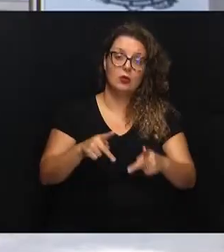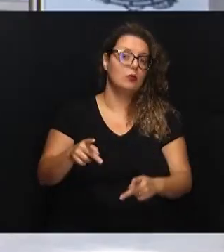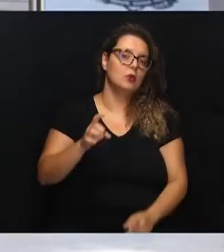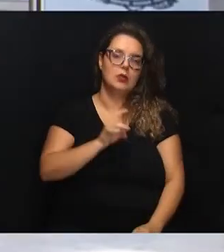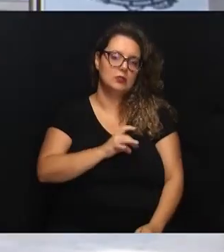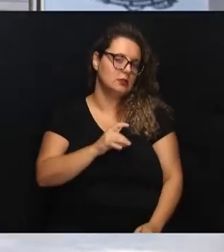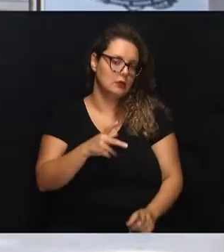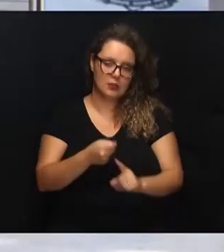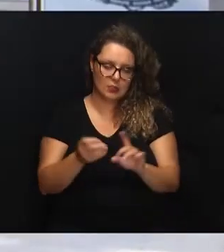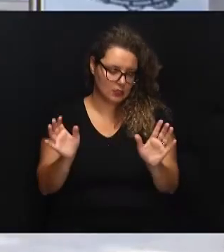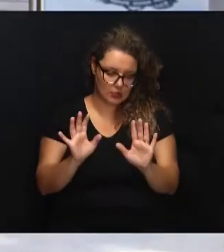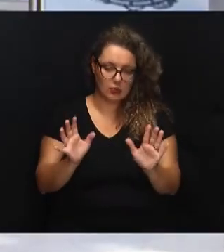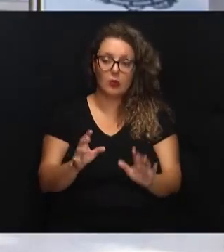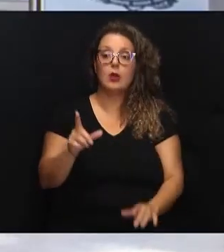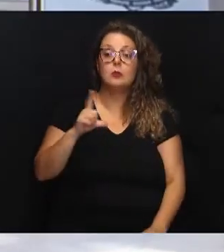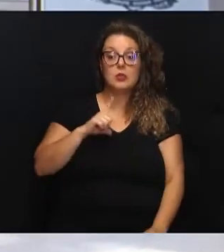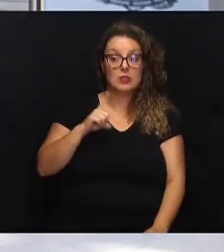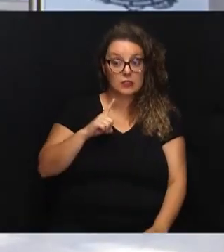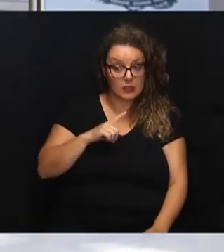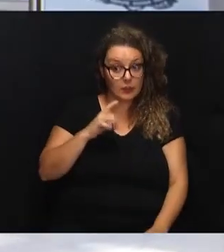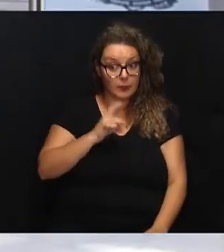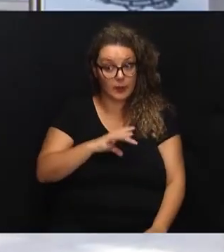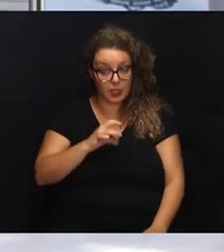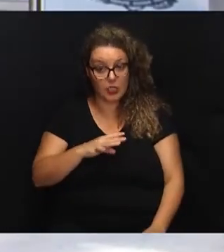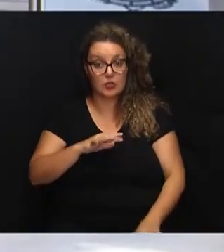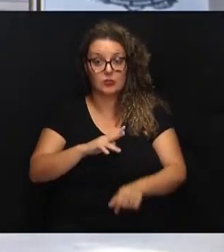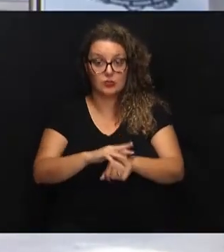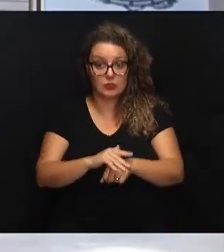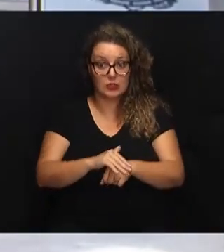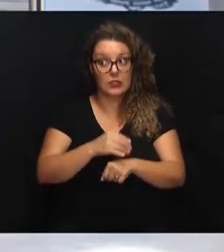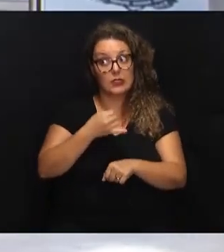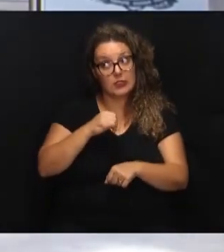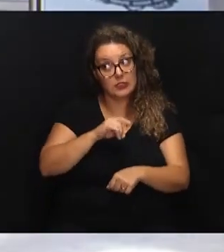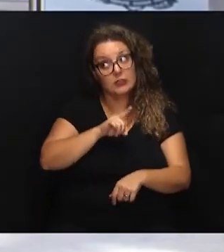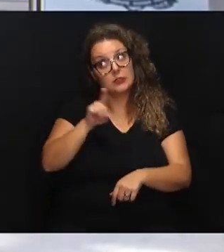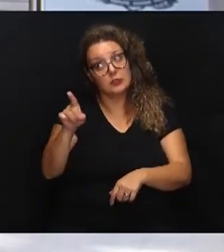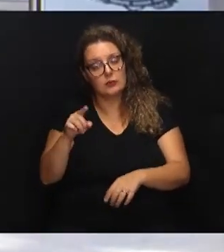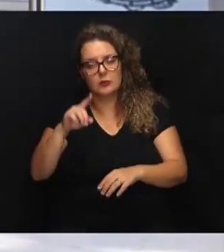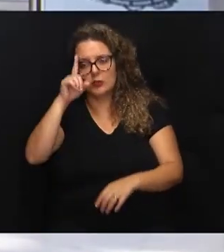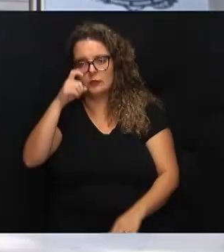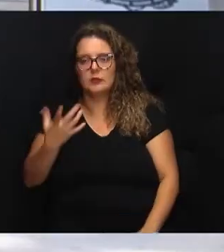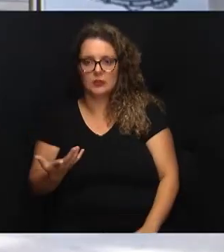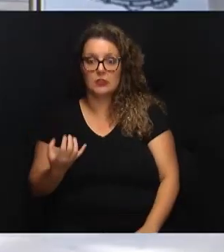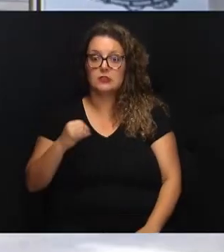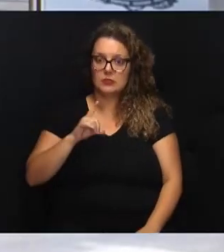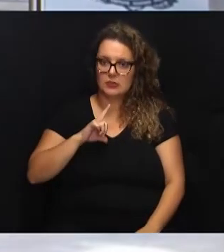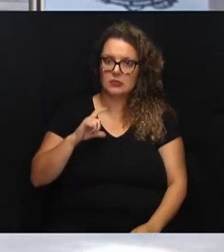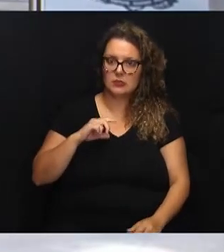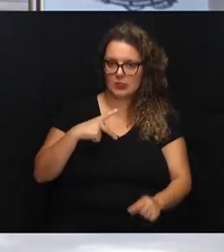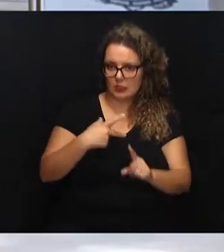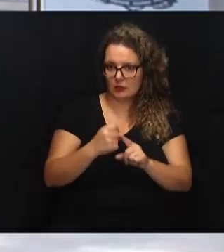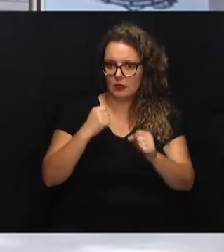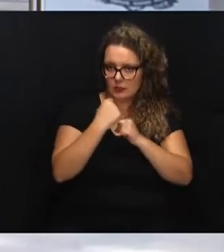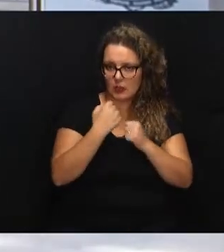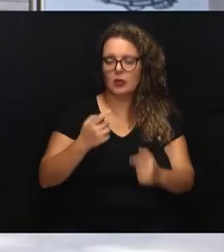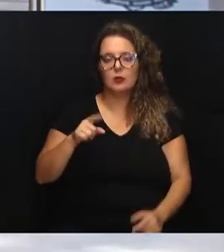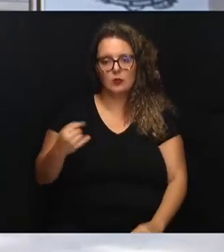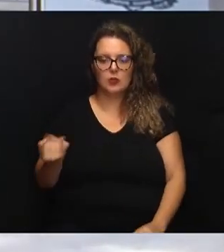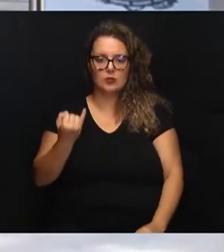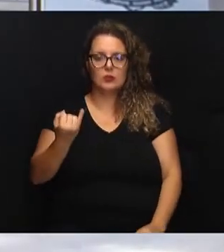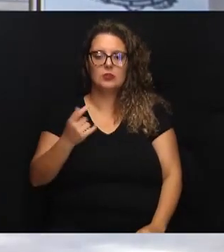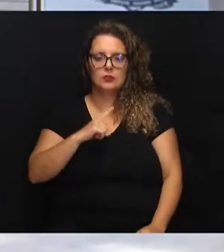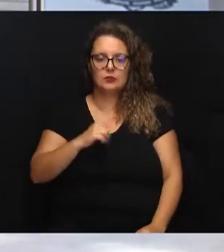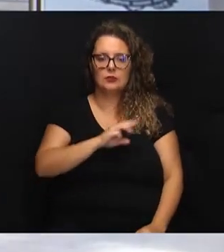da vacina, é para ter medo de ficar doente e parar no hospital. Se tem a vacina para proteger dessa doença, é importante que tome. No nosso